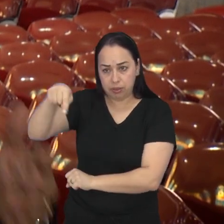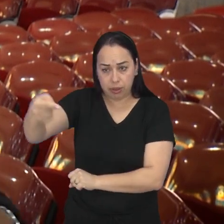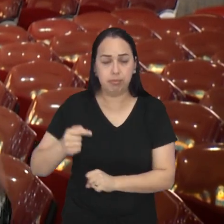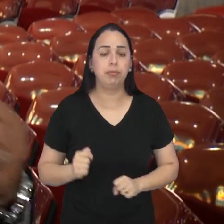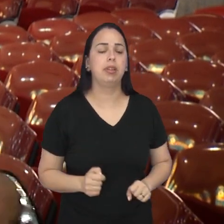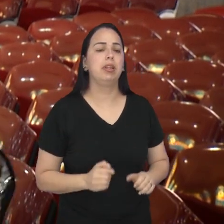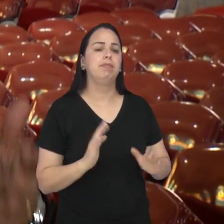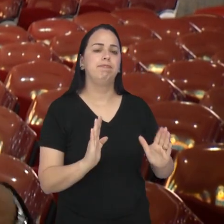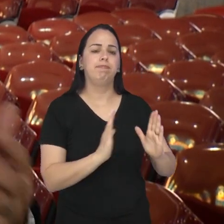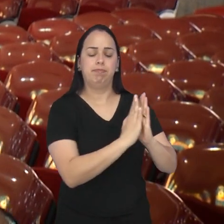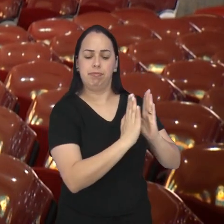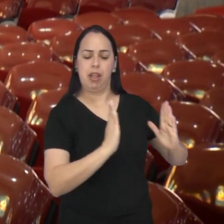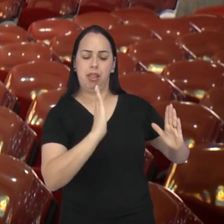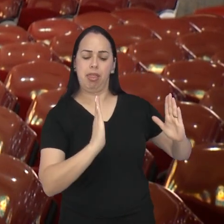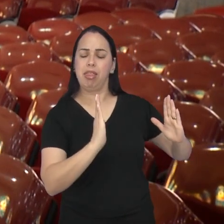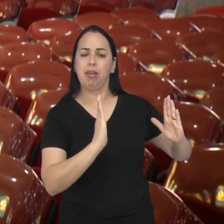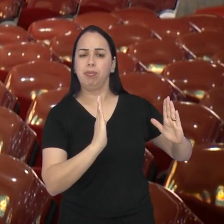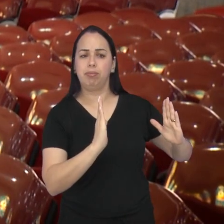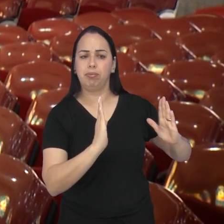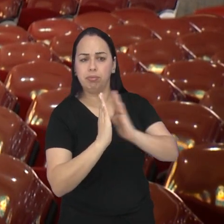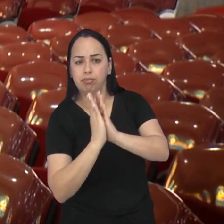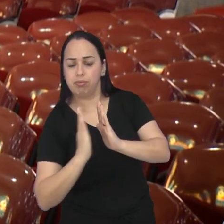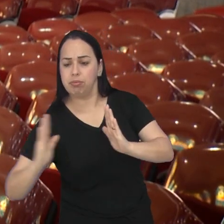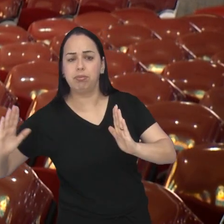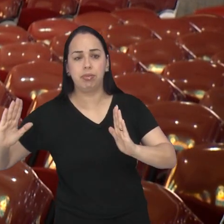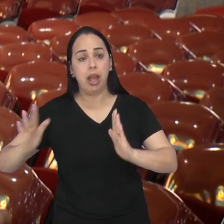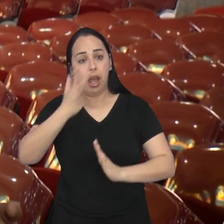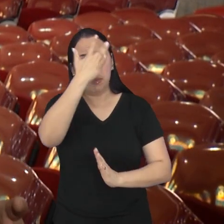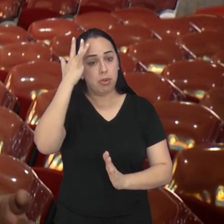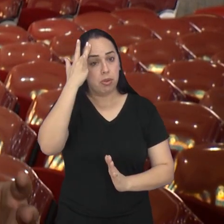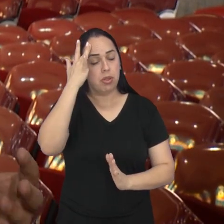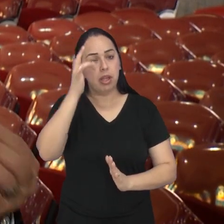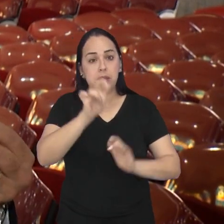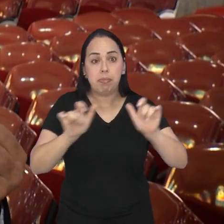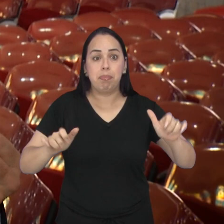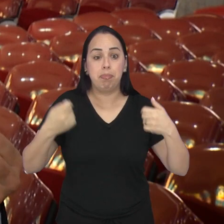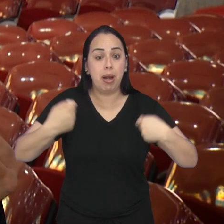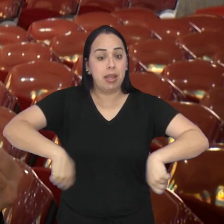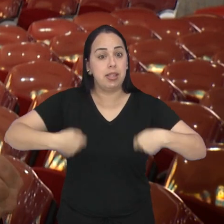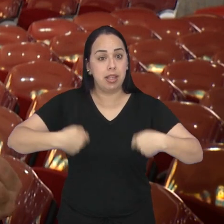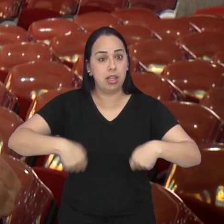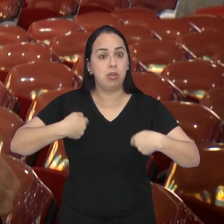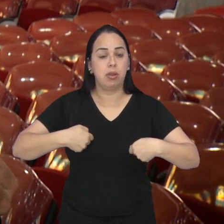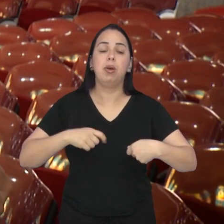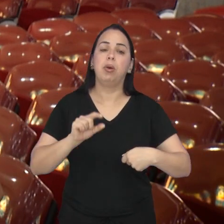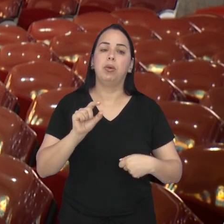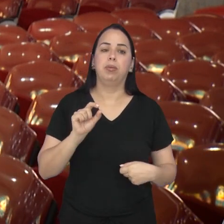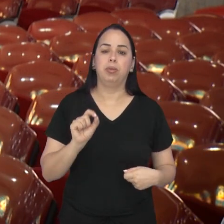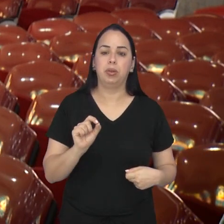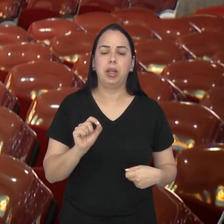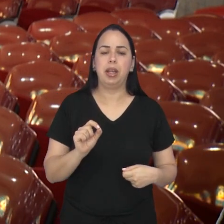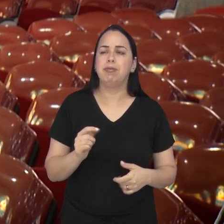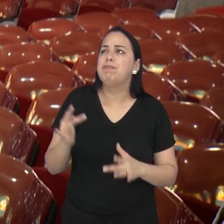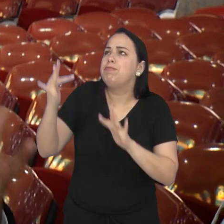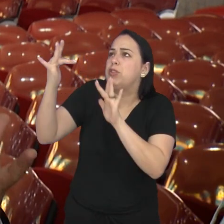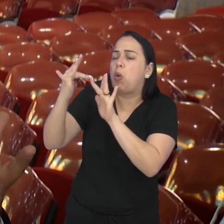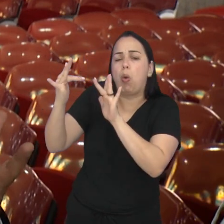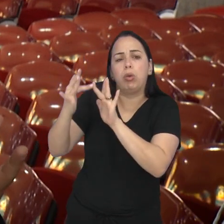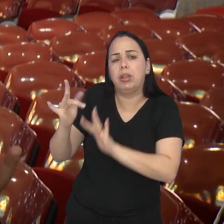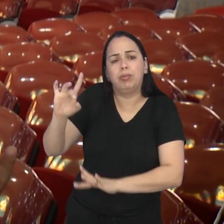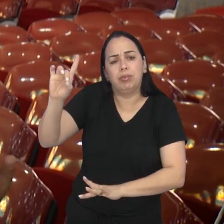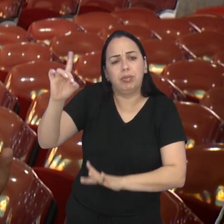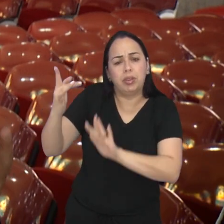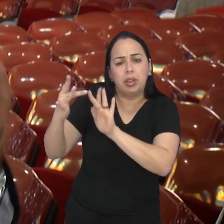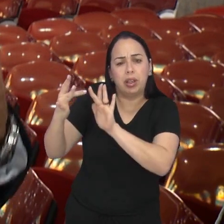muito mais além do começo do ano, né? Porque as pessoas têm essa necessidade desse contato com